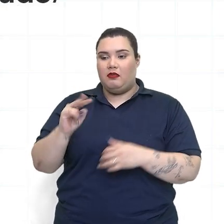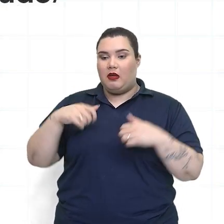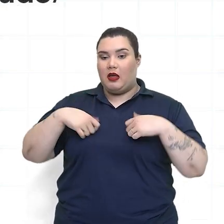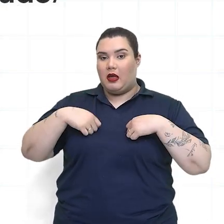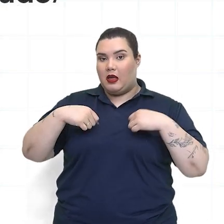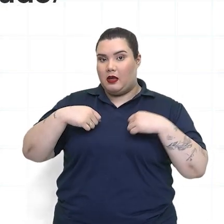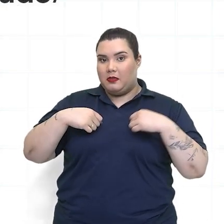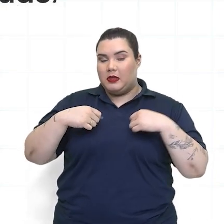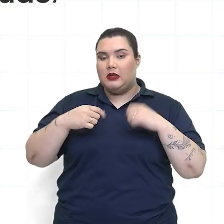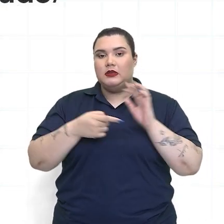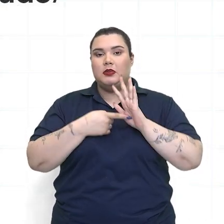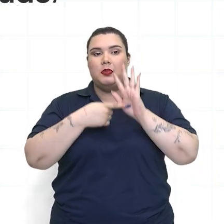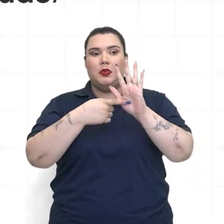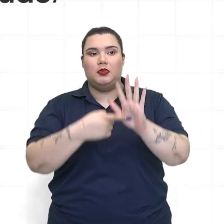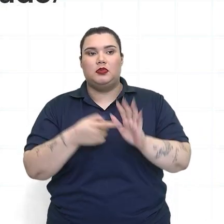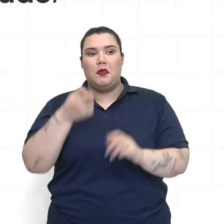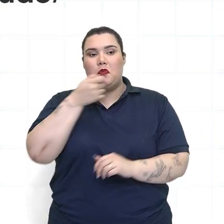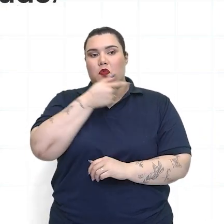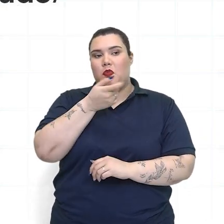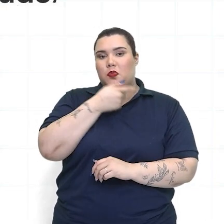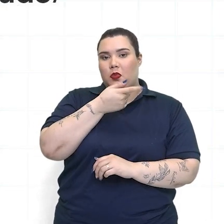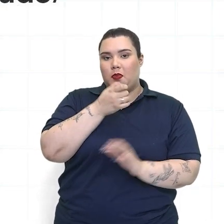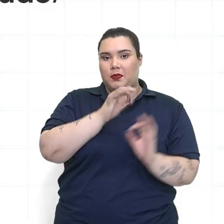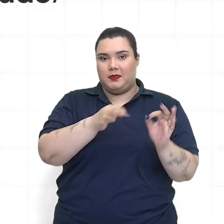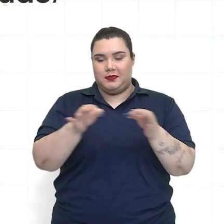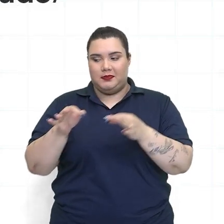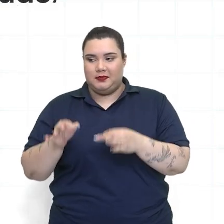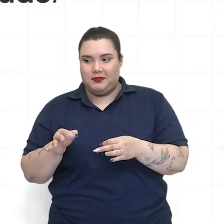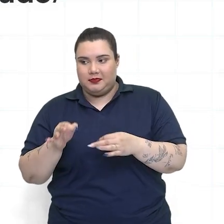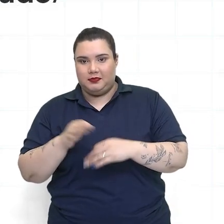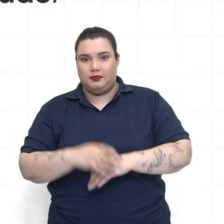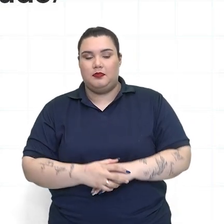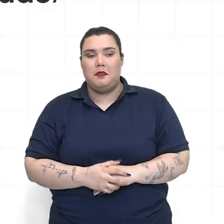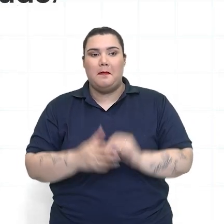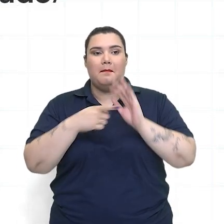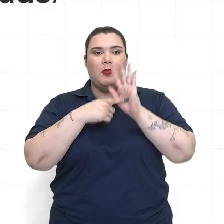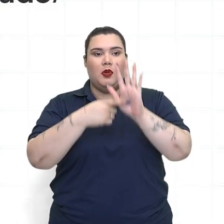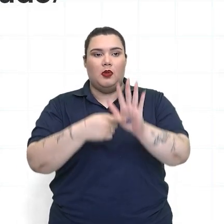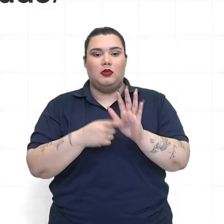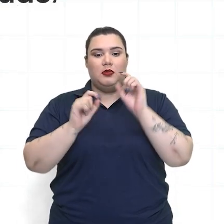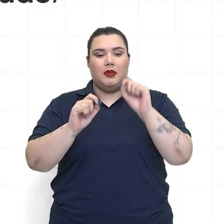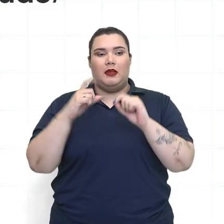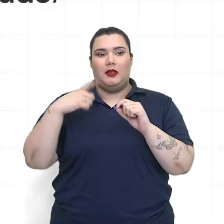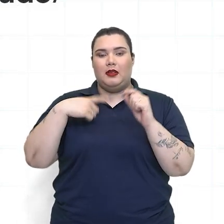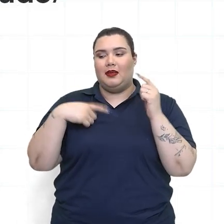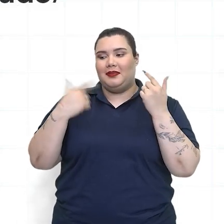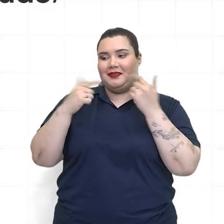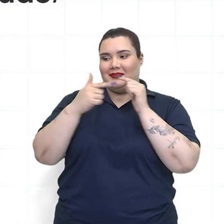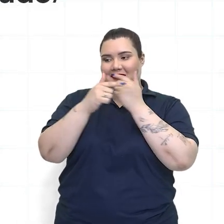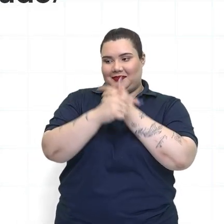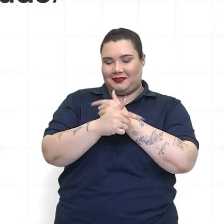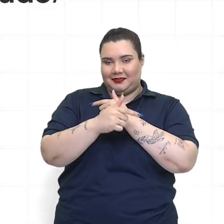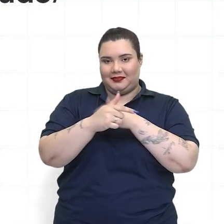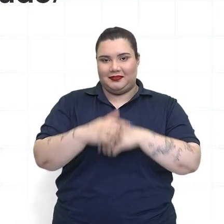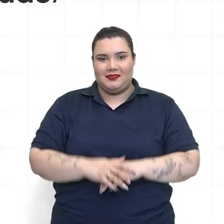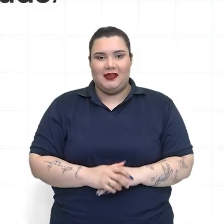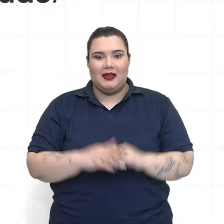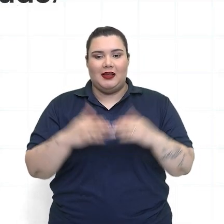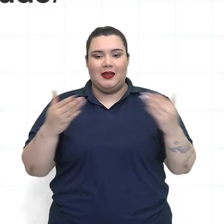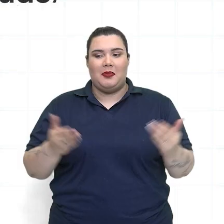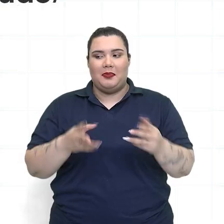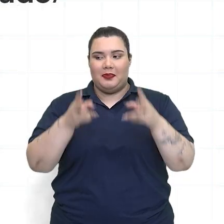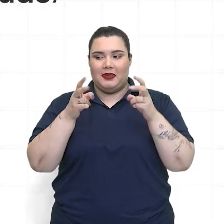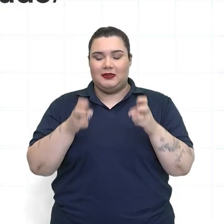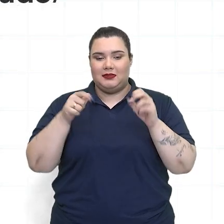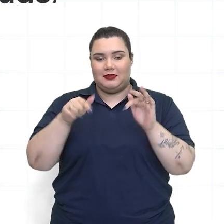trazem humor, né? Que provocam riso. Então, notem que nessa camisa diz o